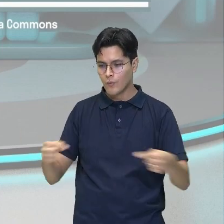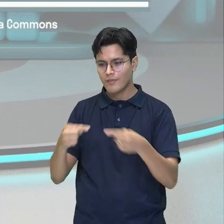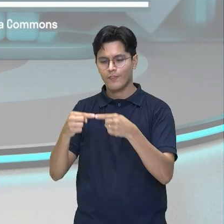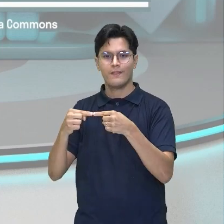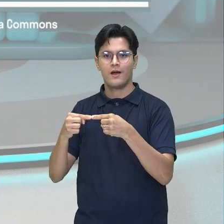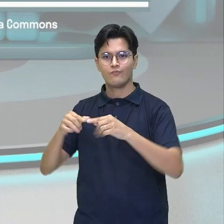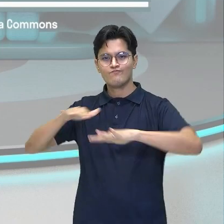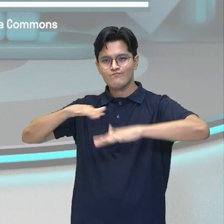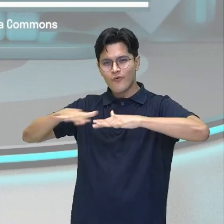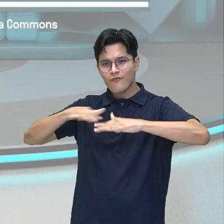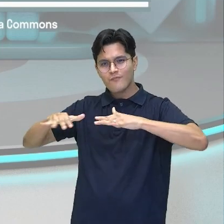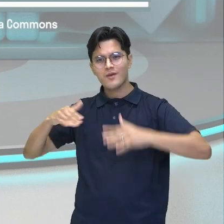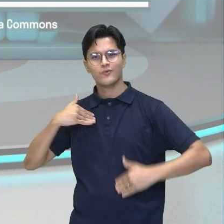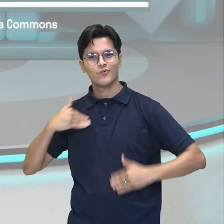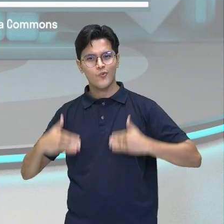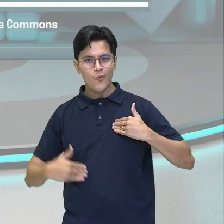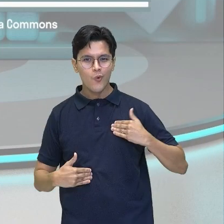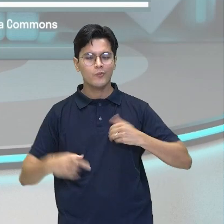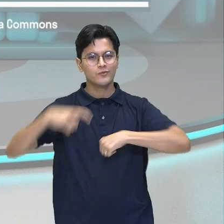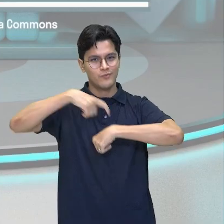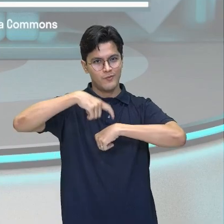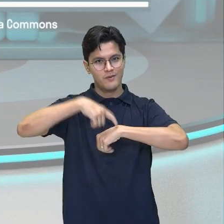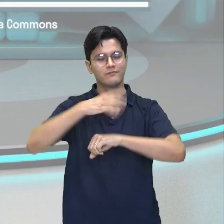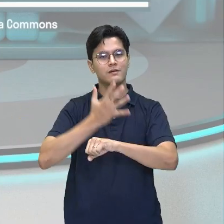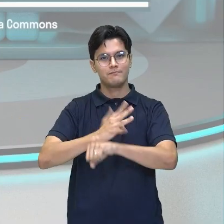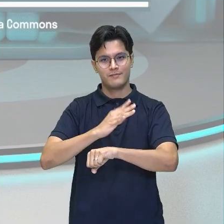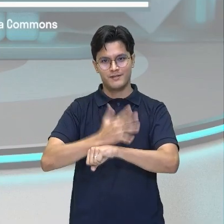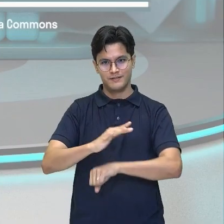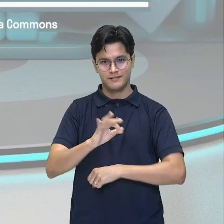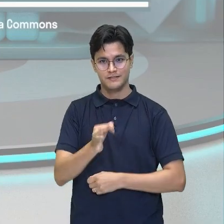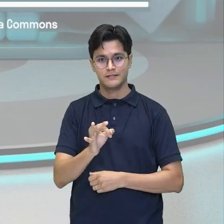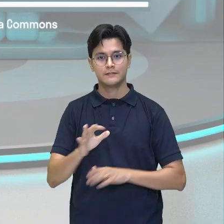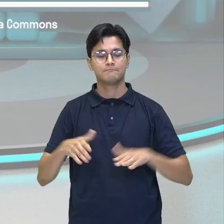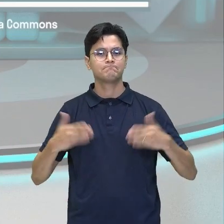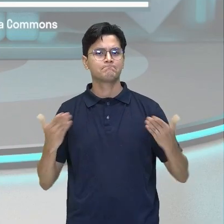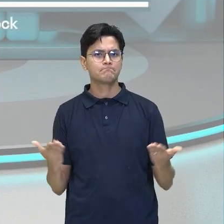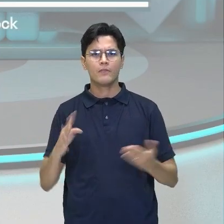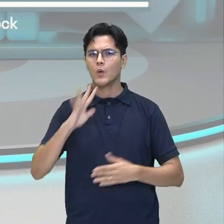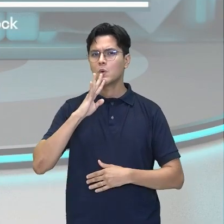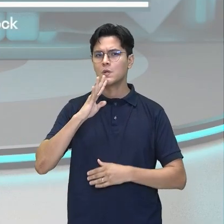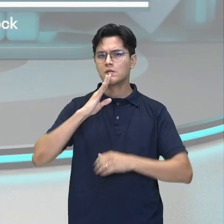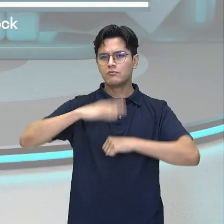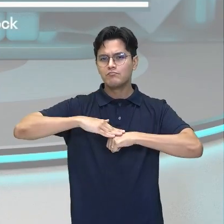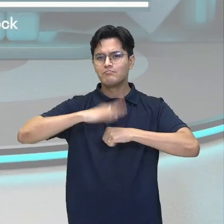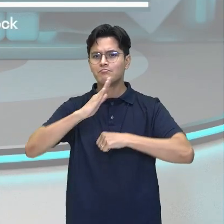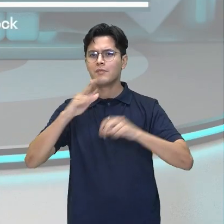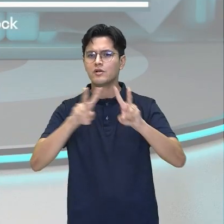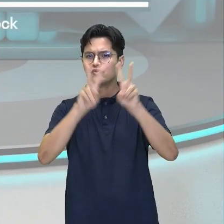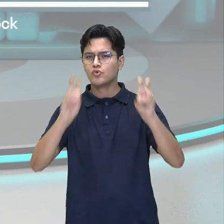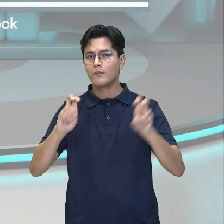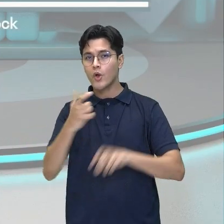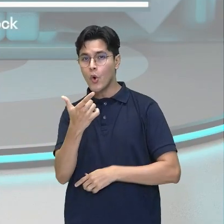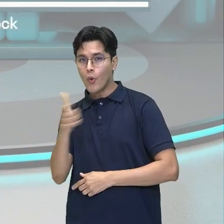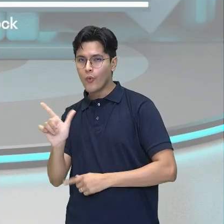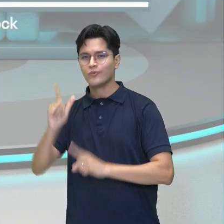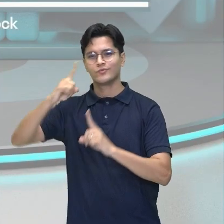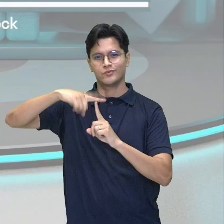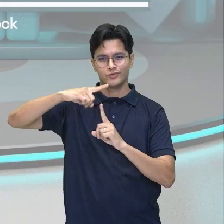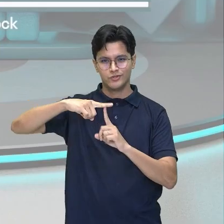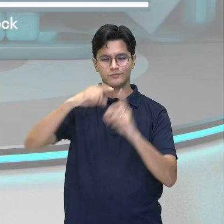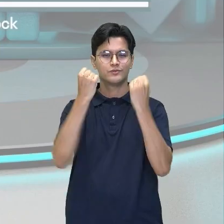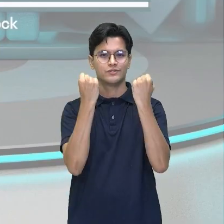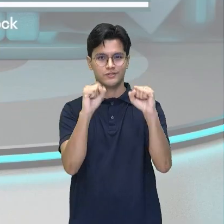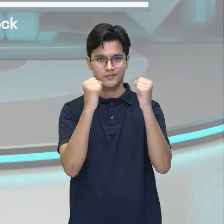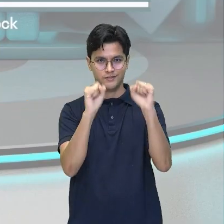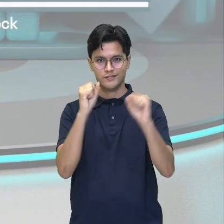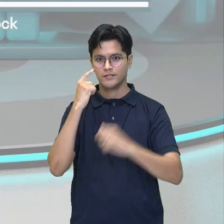ali durante a sua execução, tá bom? Conhecendo mais um pouco aqui agora uma outra modalidade de ginástica, falamos